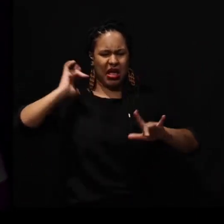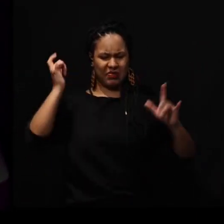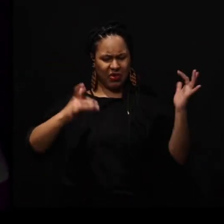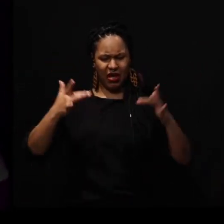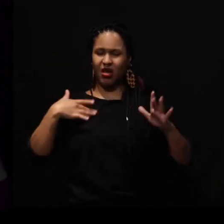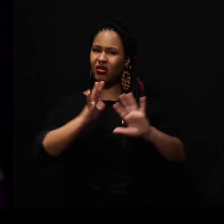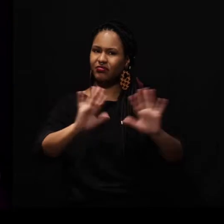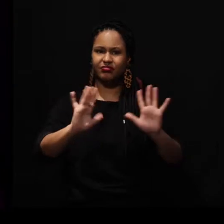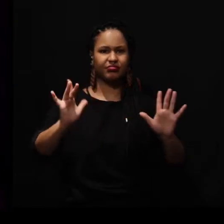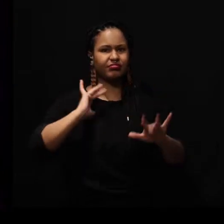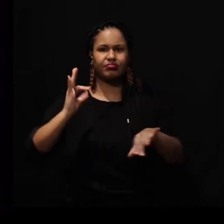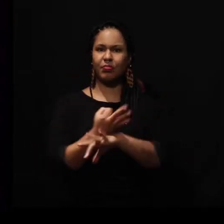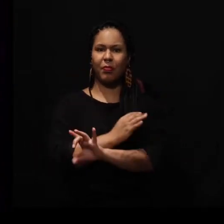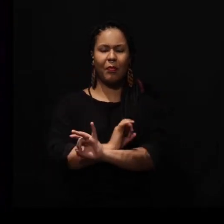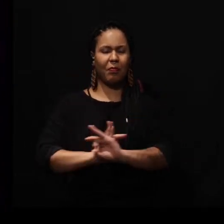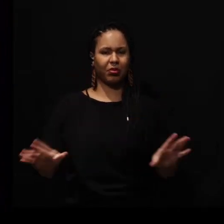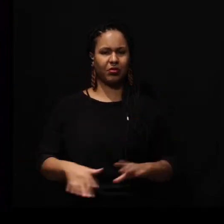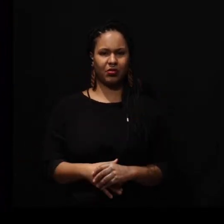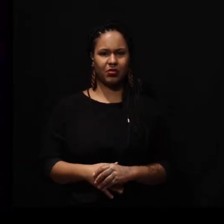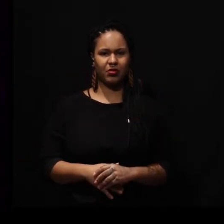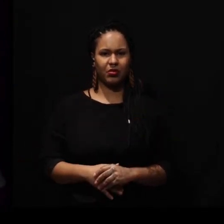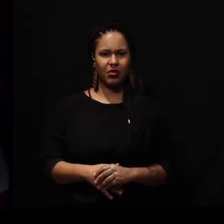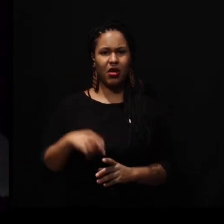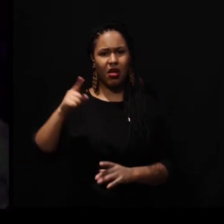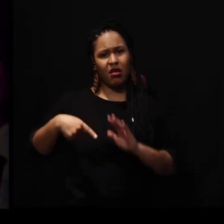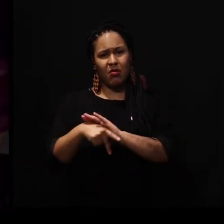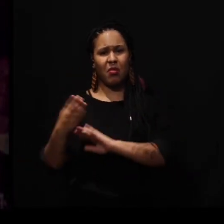bradando, bando bolivariano.